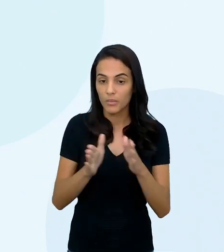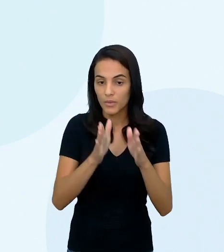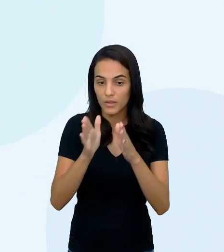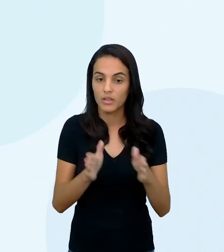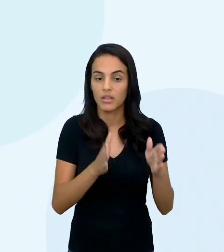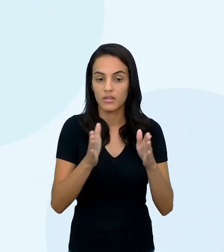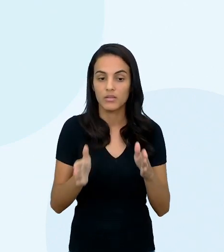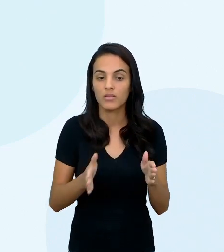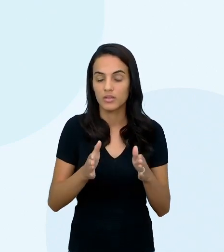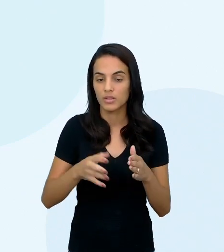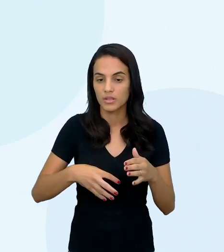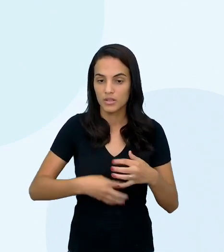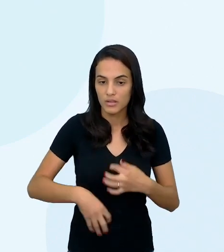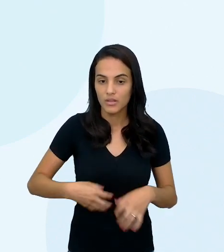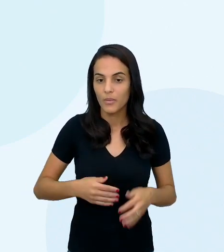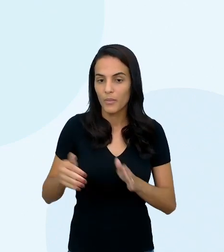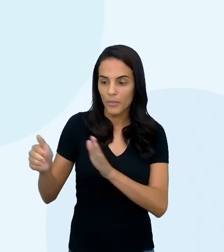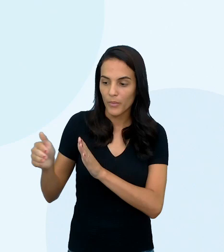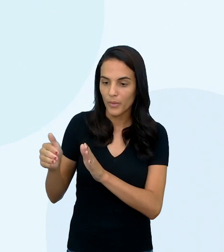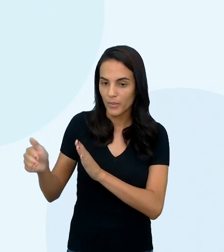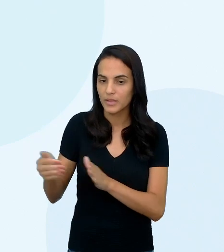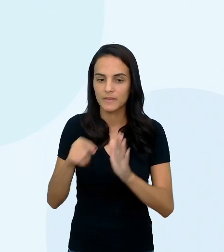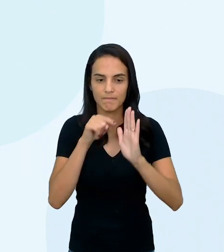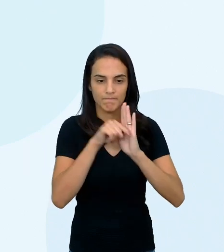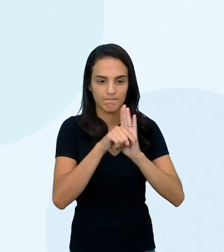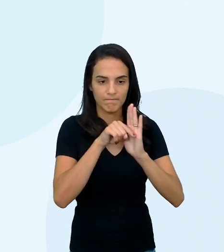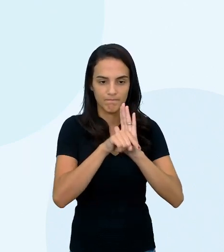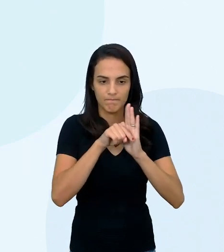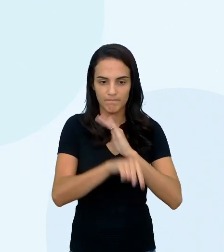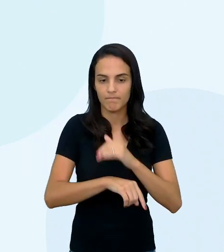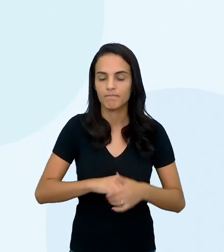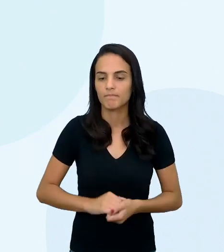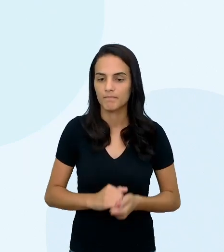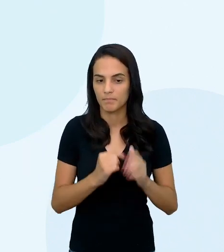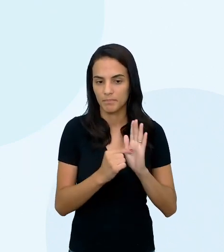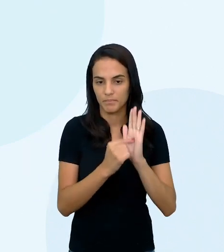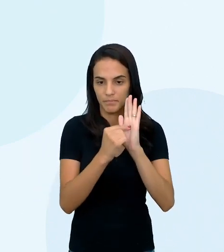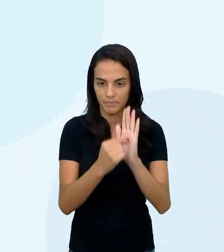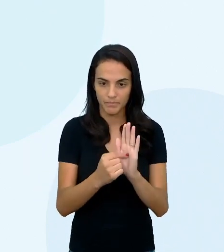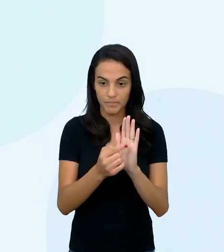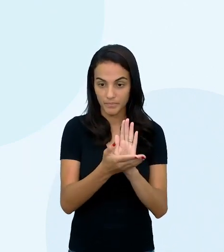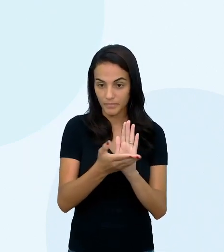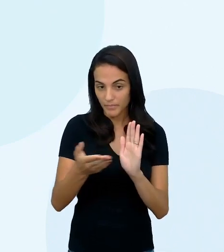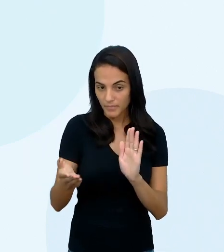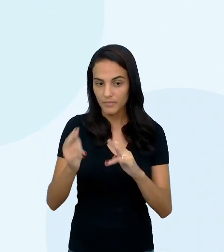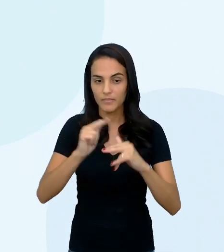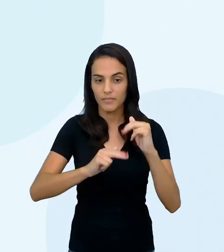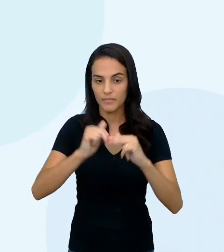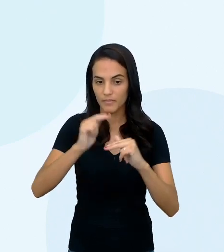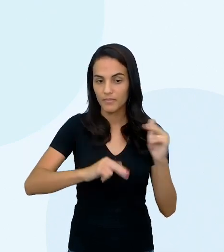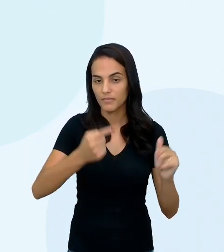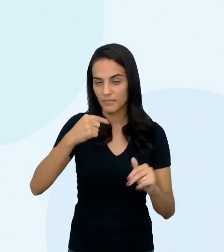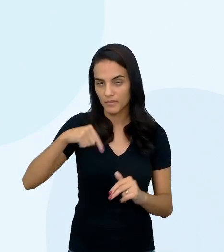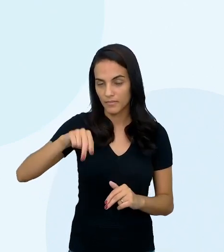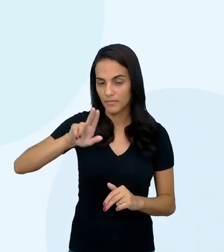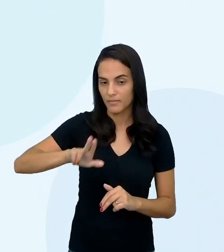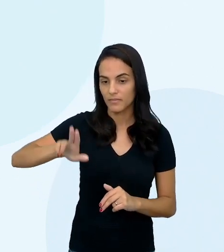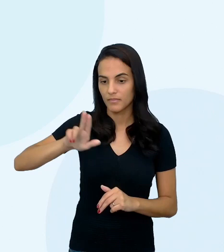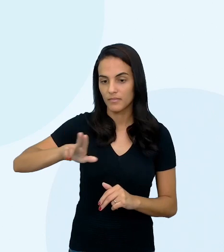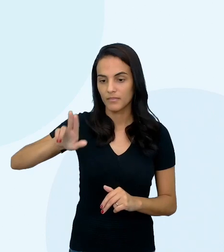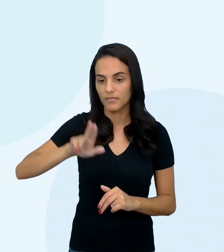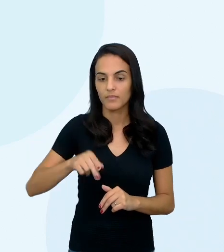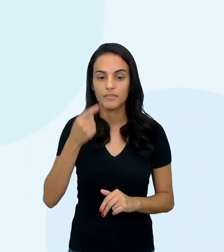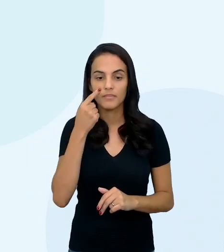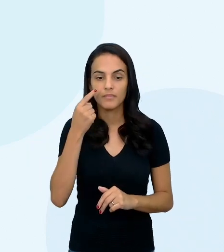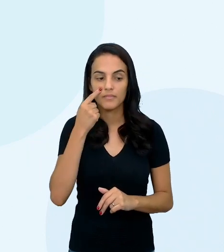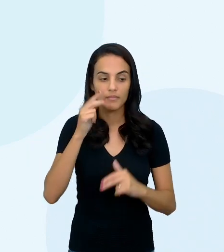digestão. E vamos agora para o nosso momento de investigação. Eu deixei aí para vocês, né, os materiais que a gente vai utilizar. Então, olha